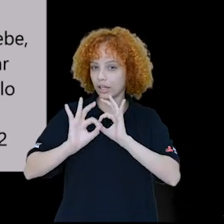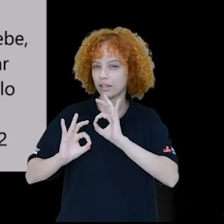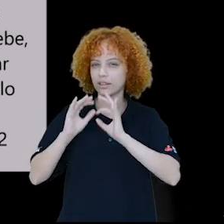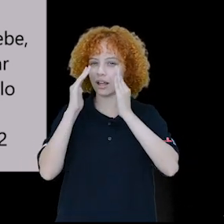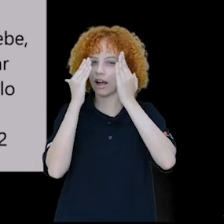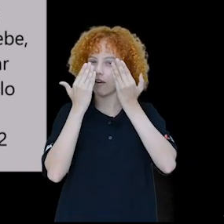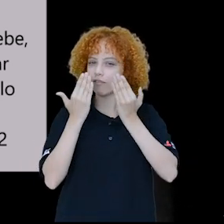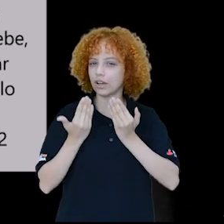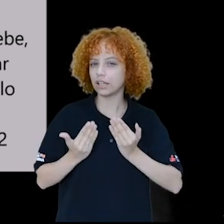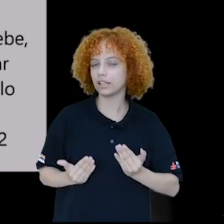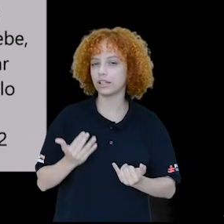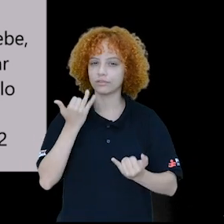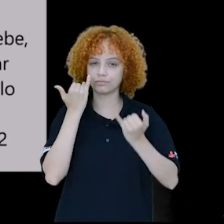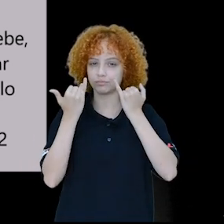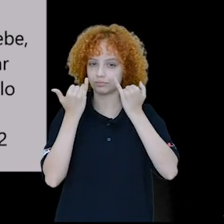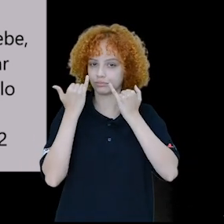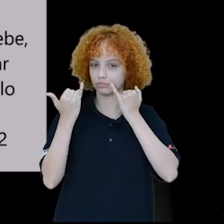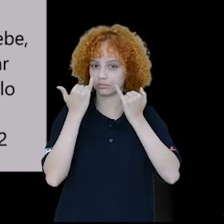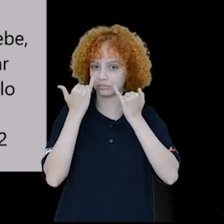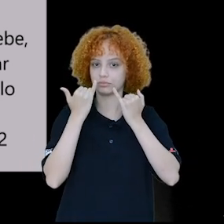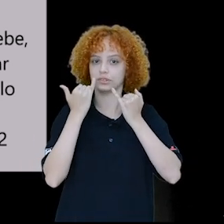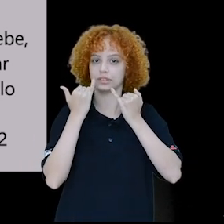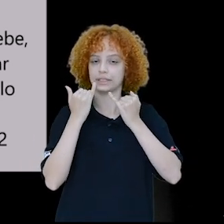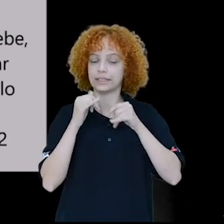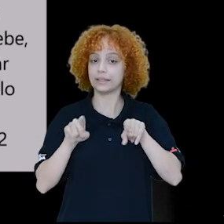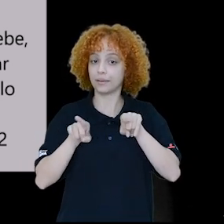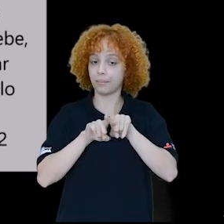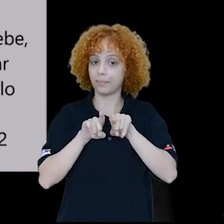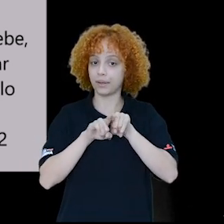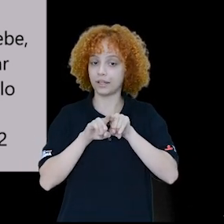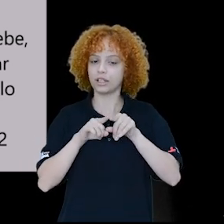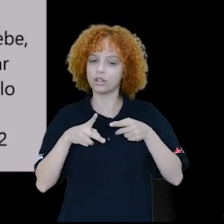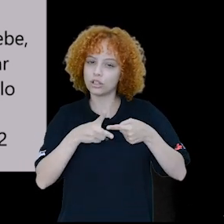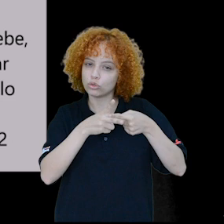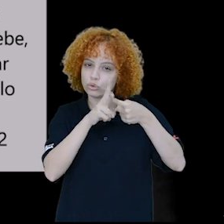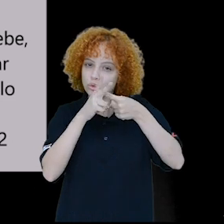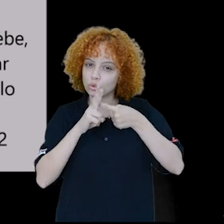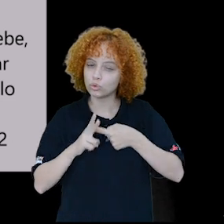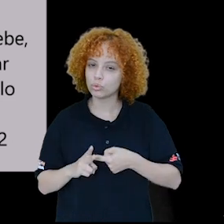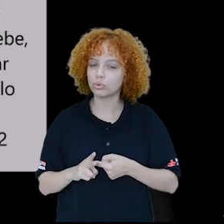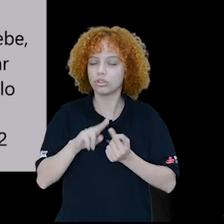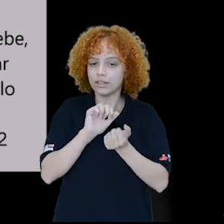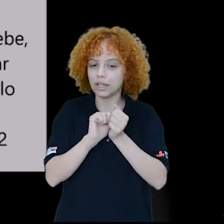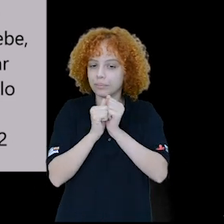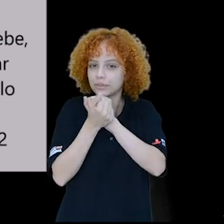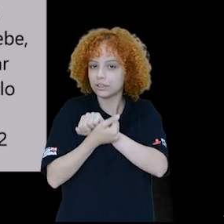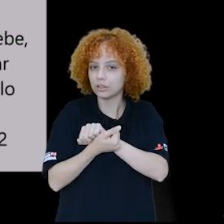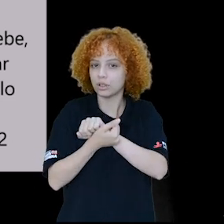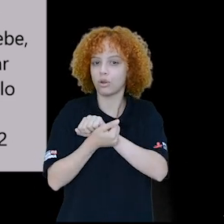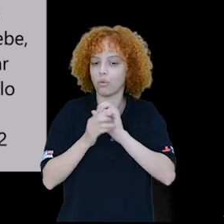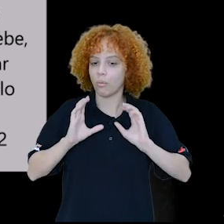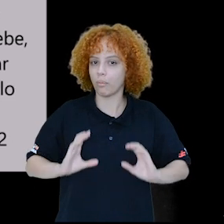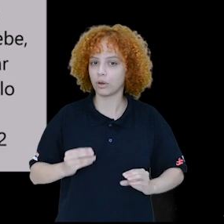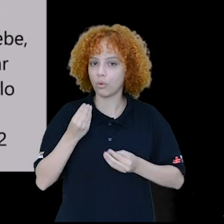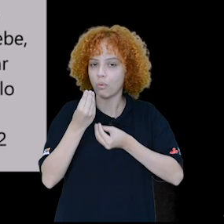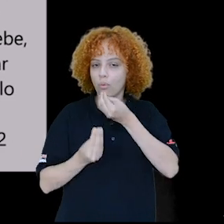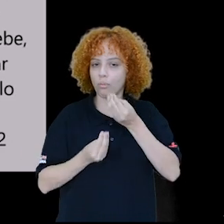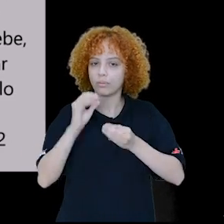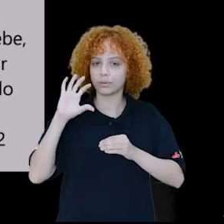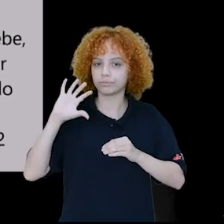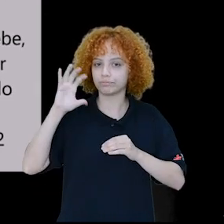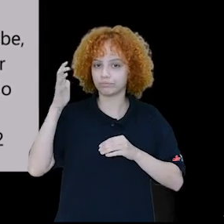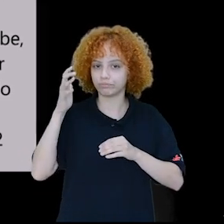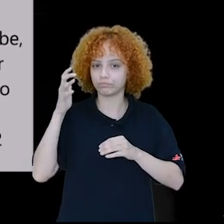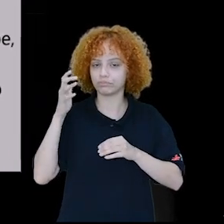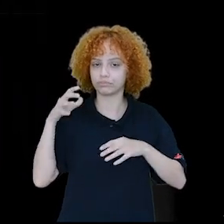e avalia tais informações, além de sinalizar ajustes e comportamentos que devem ser